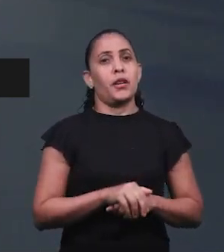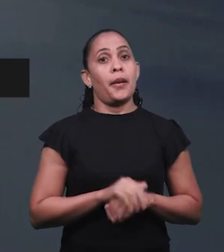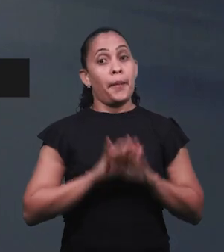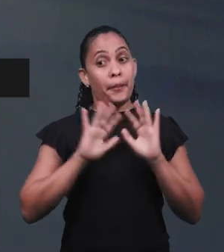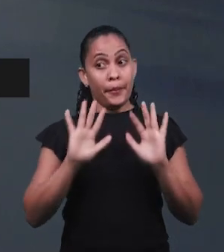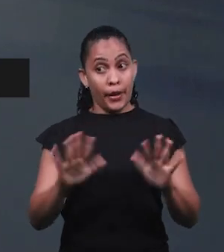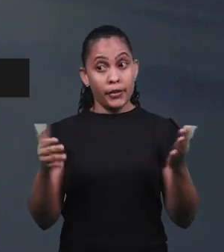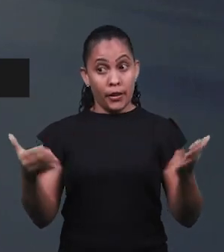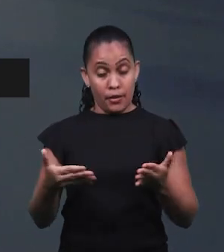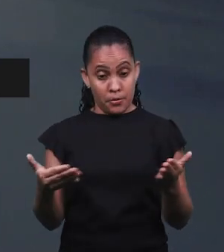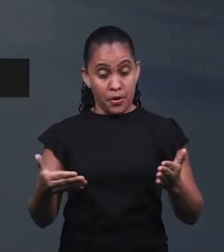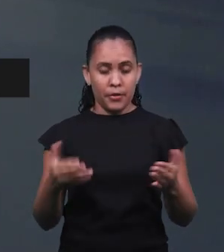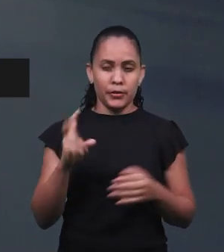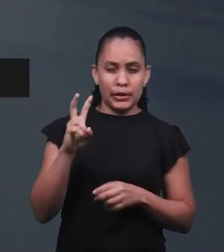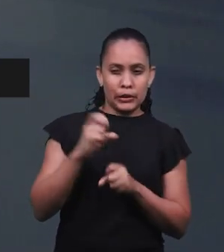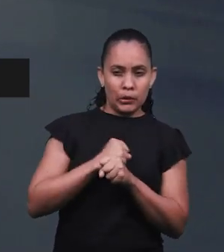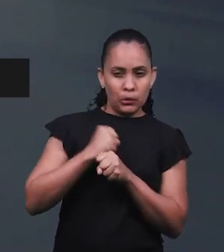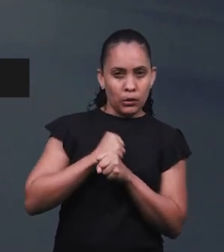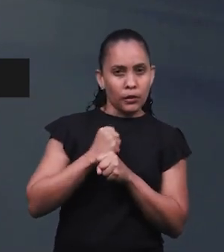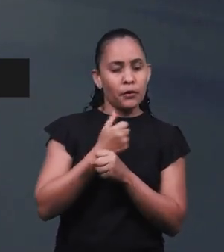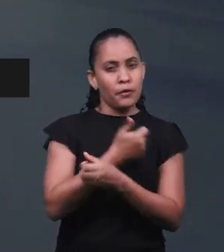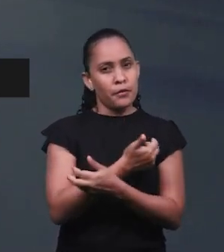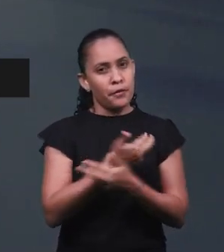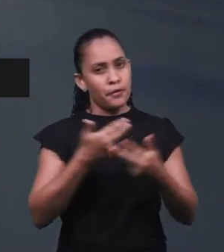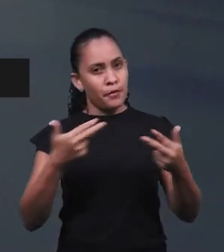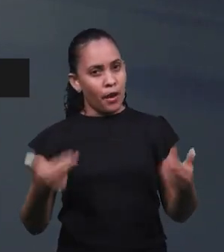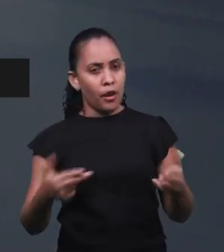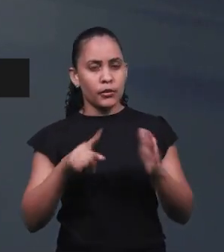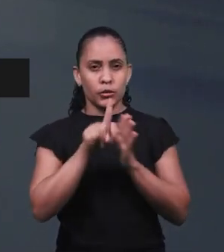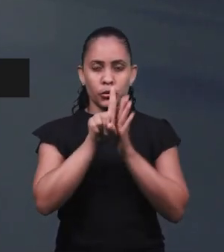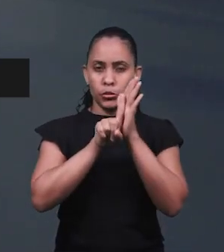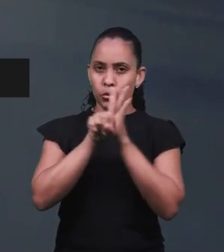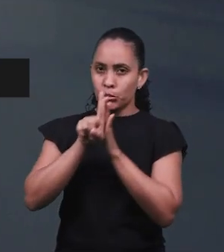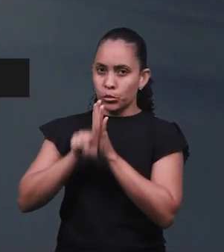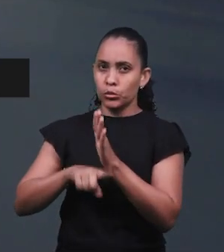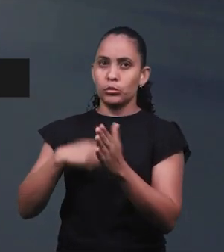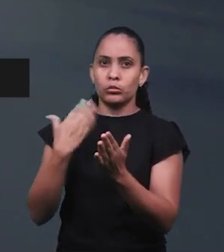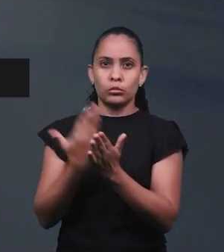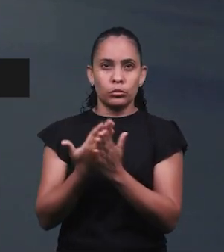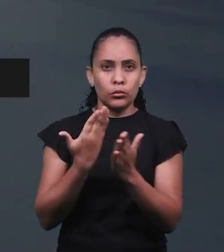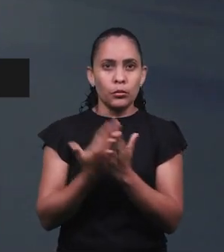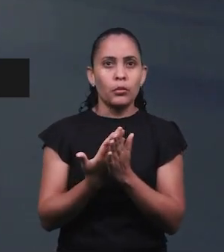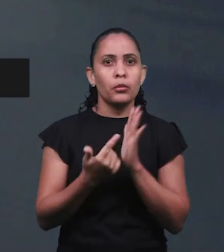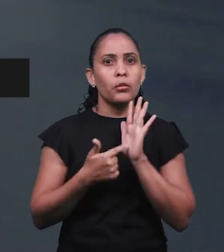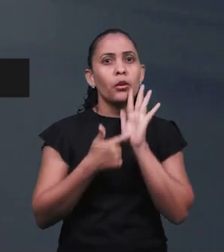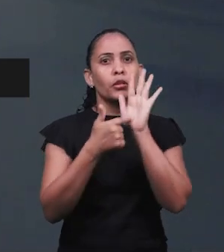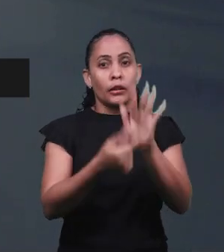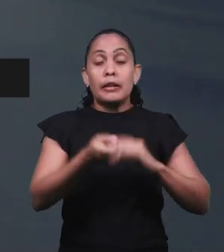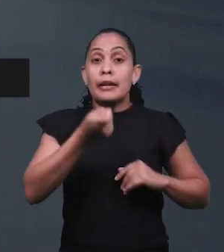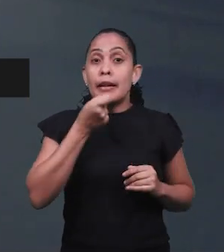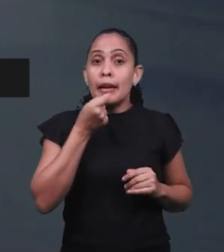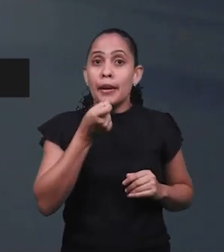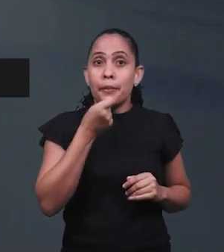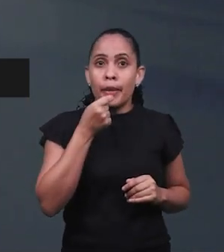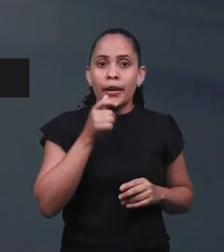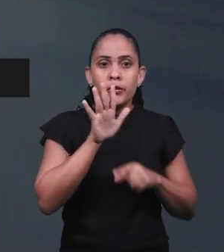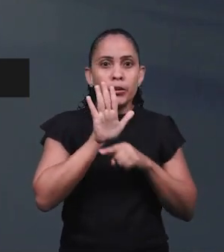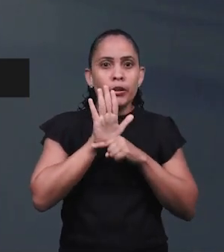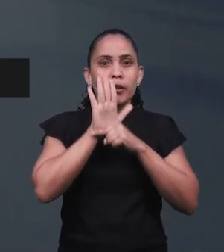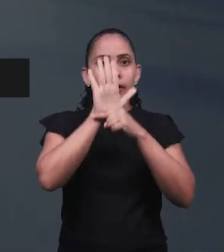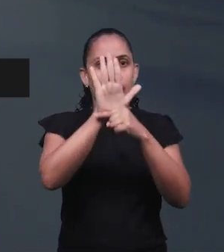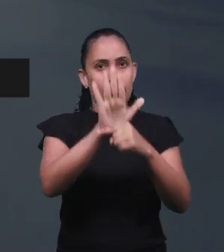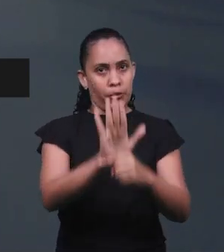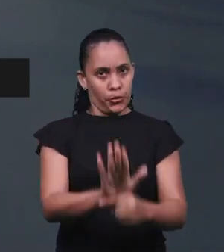Mas, nos últimos 5 anos, nós temos vários estudos robustos que trouxe medicações que ajudam